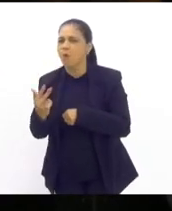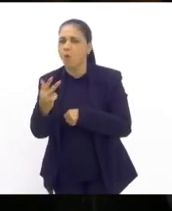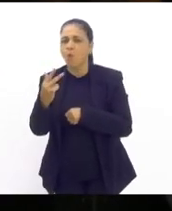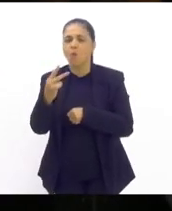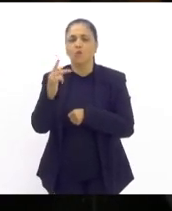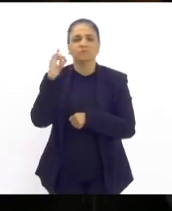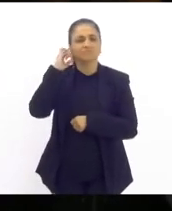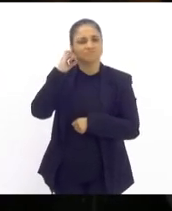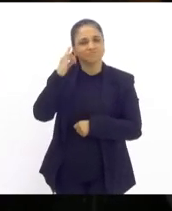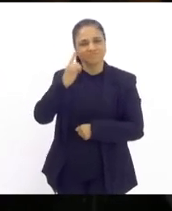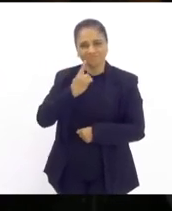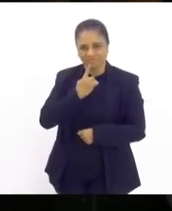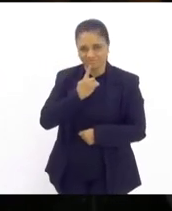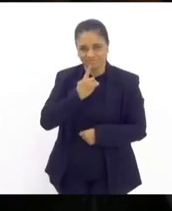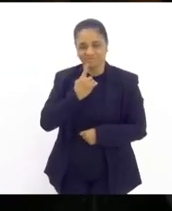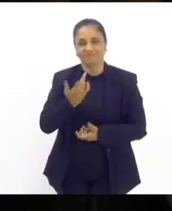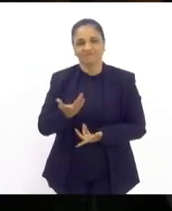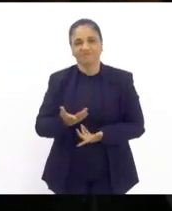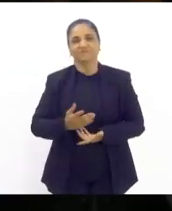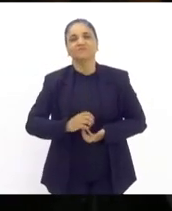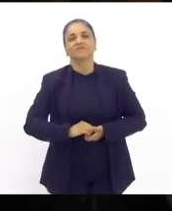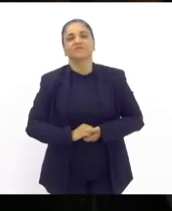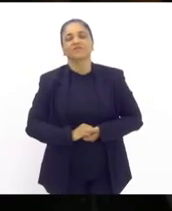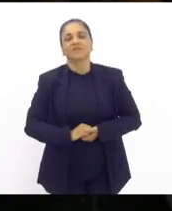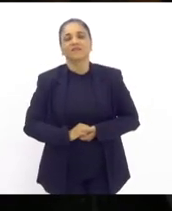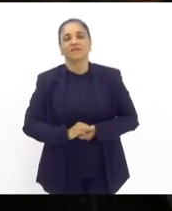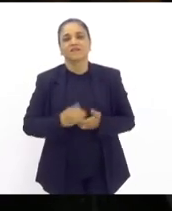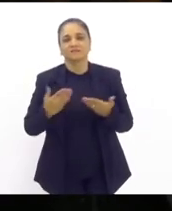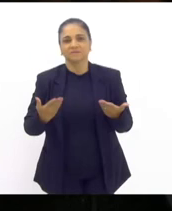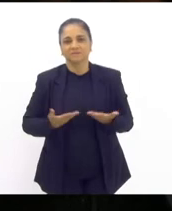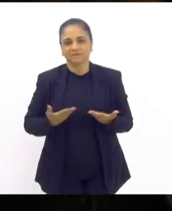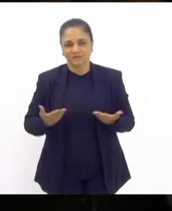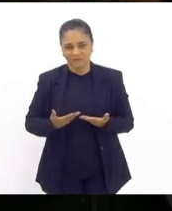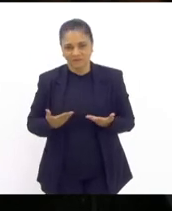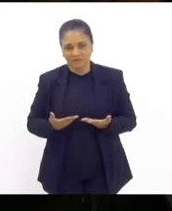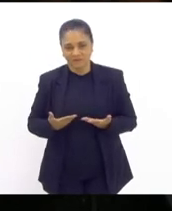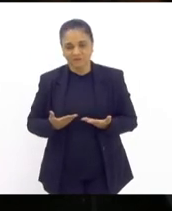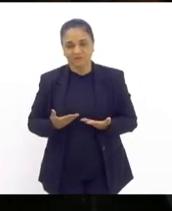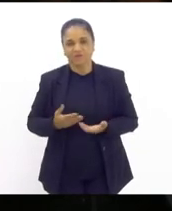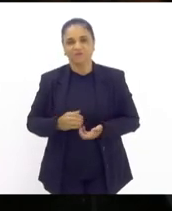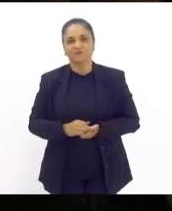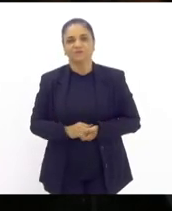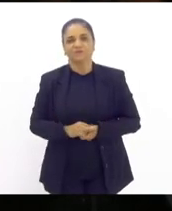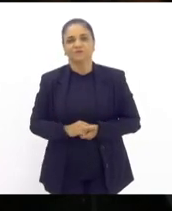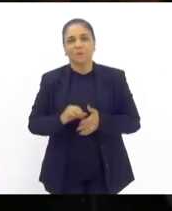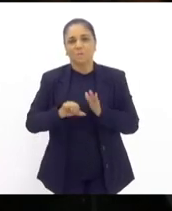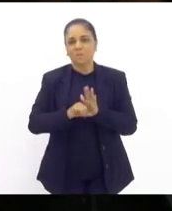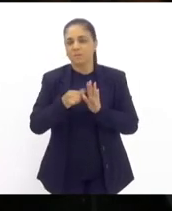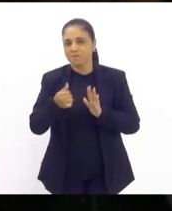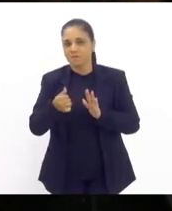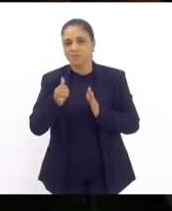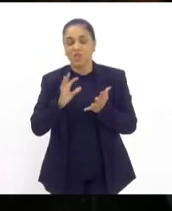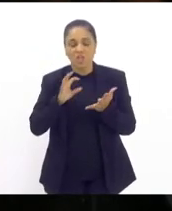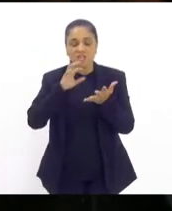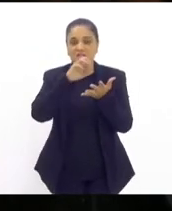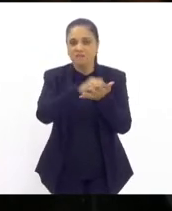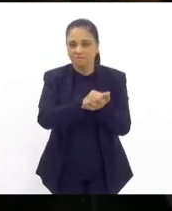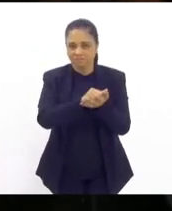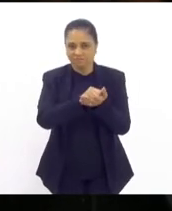deficientes auditivos primeiro fazer aqui um registro